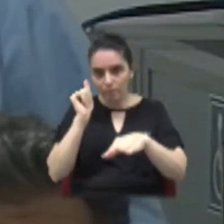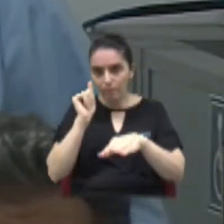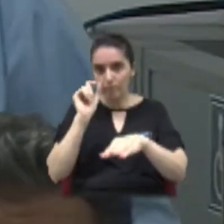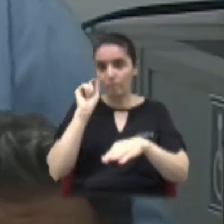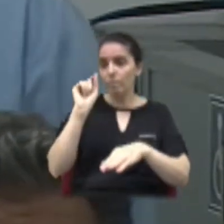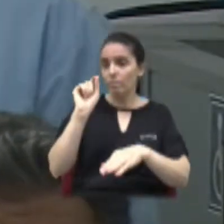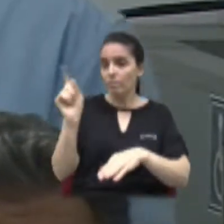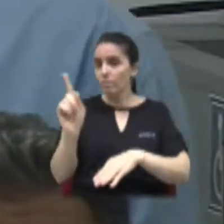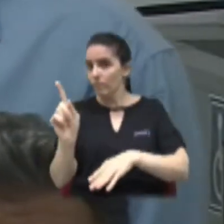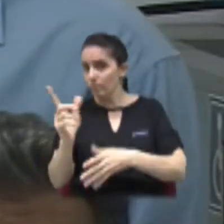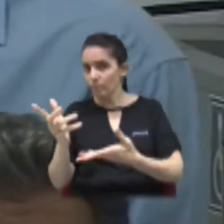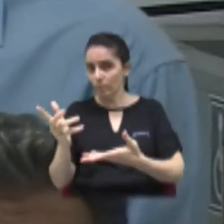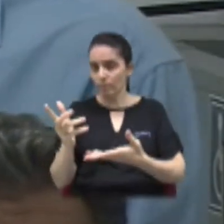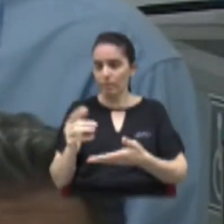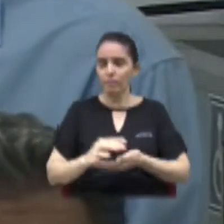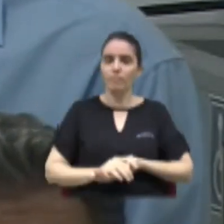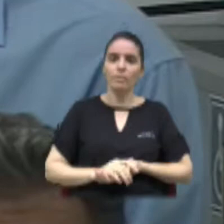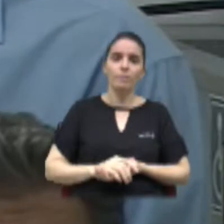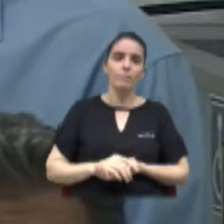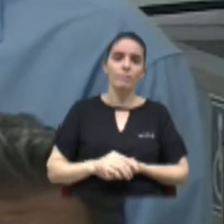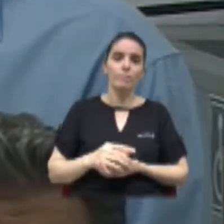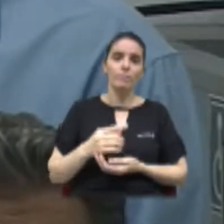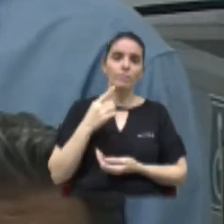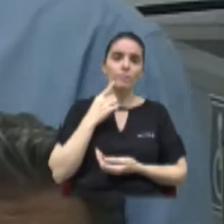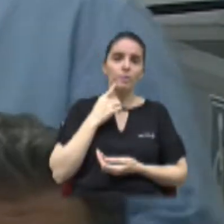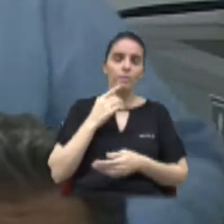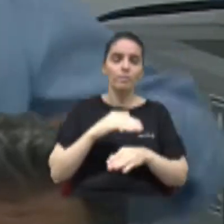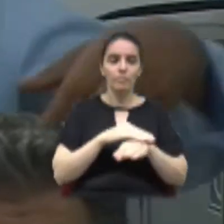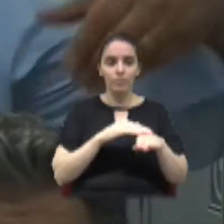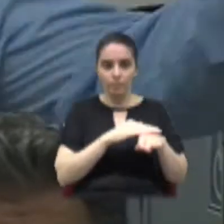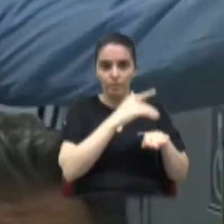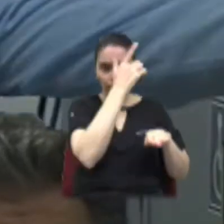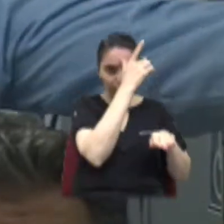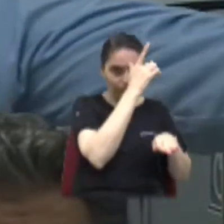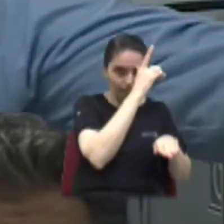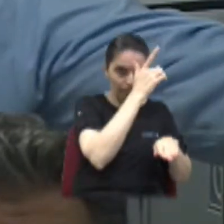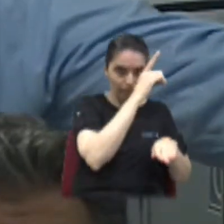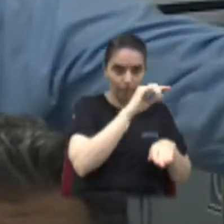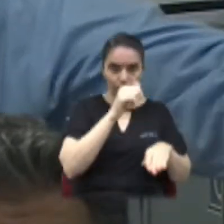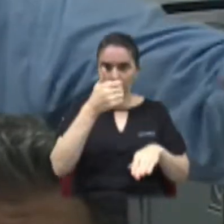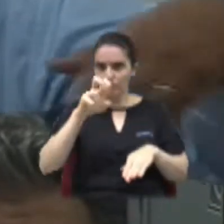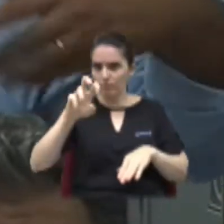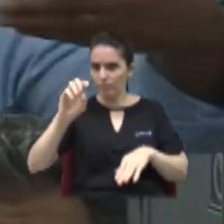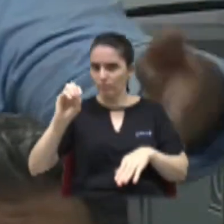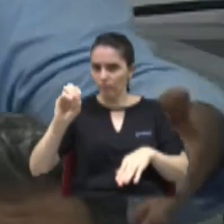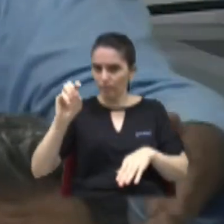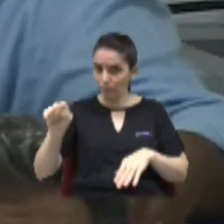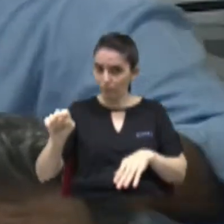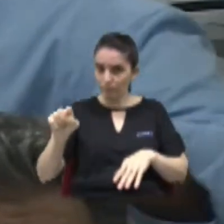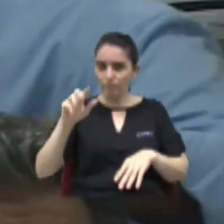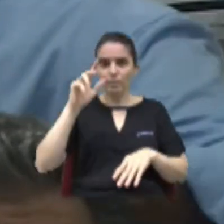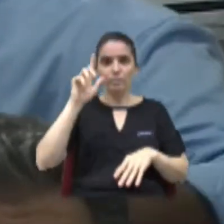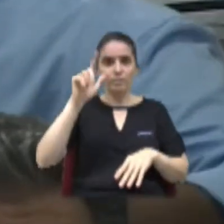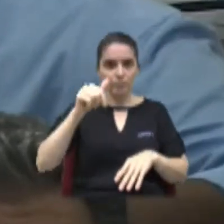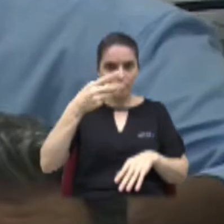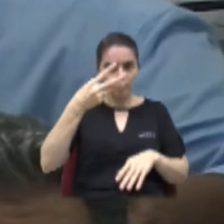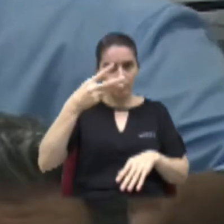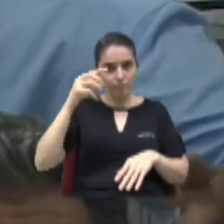moradia, busca casa, busca ter o seu terreno, e aí vai gerar um problema,